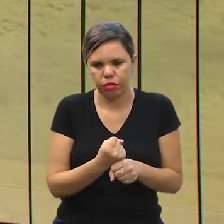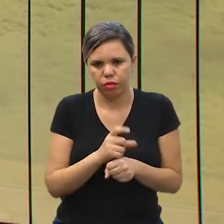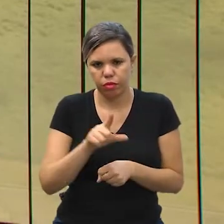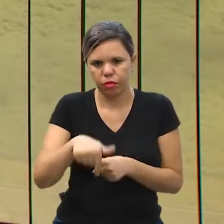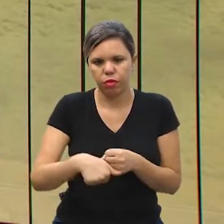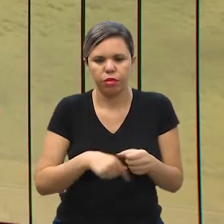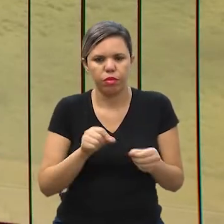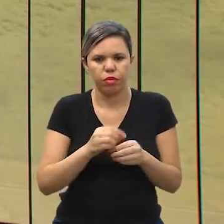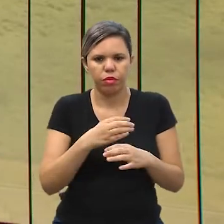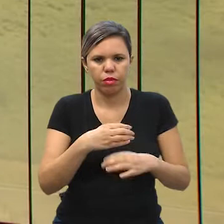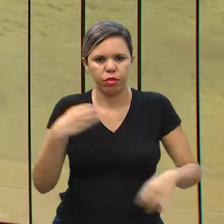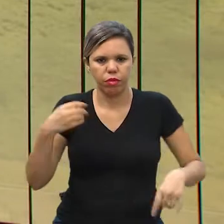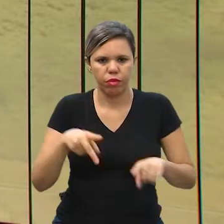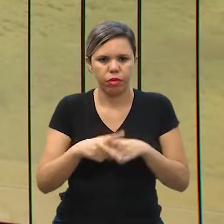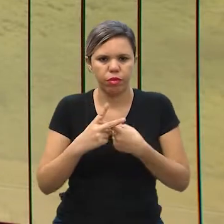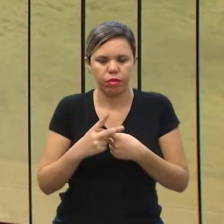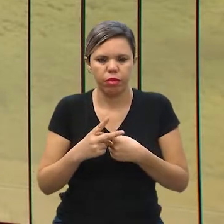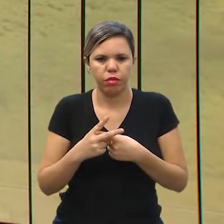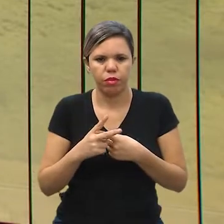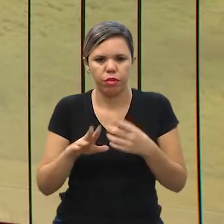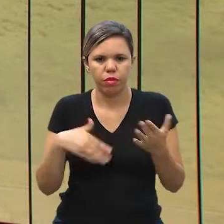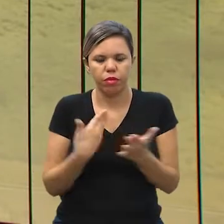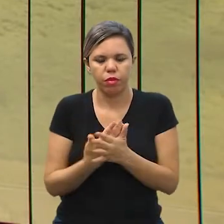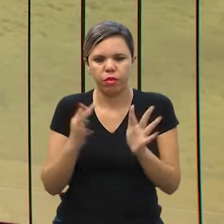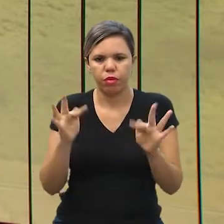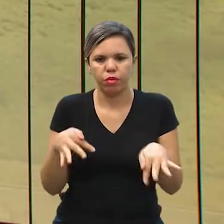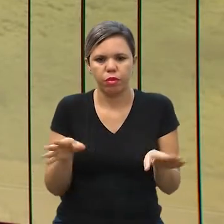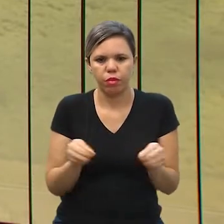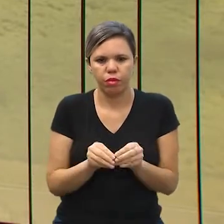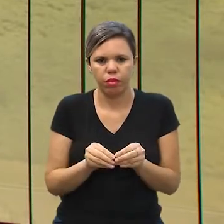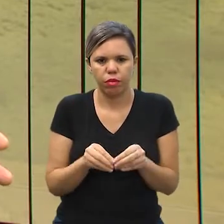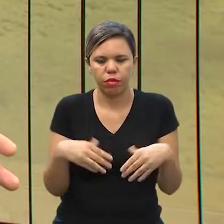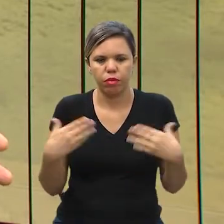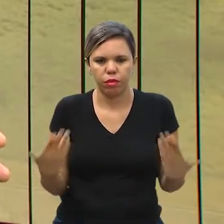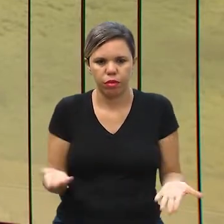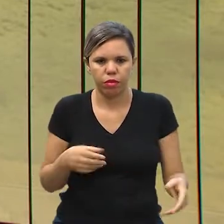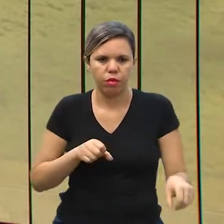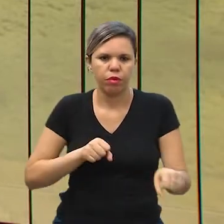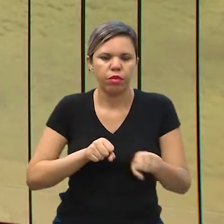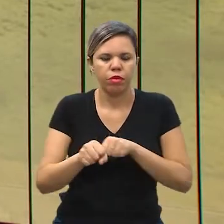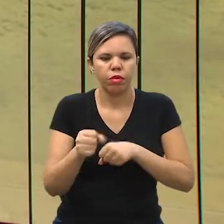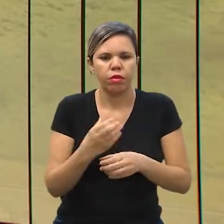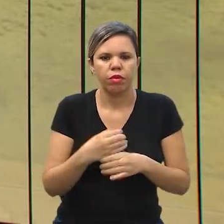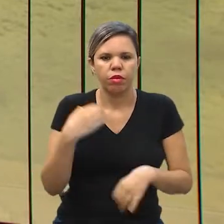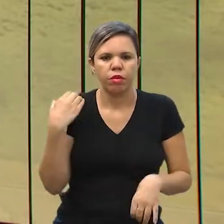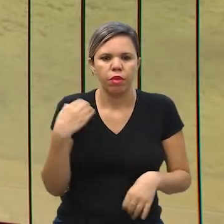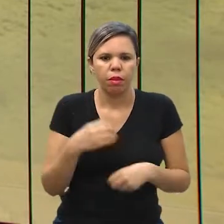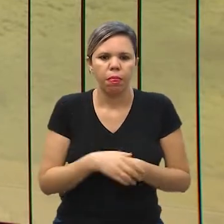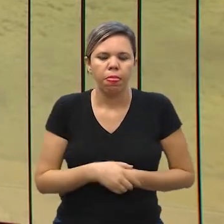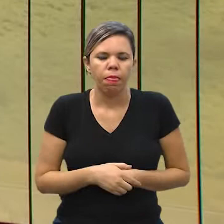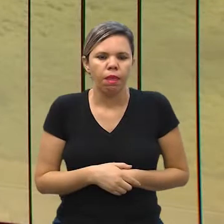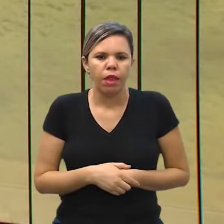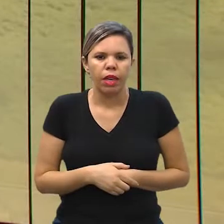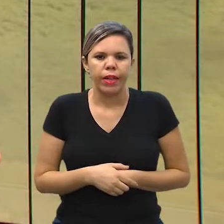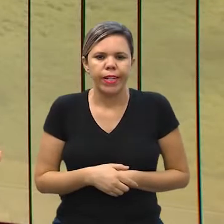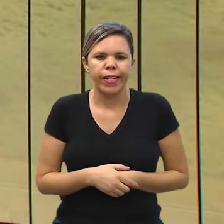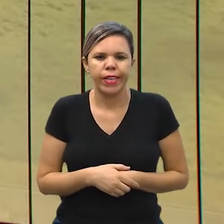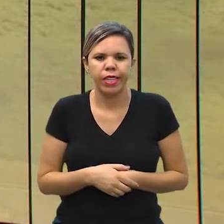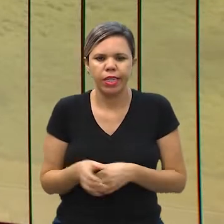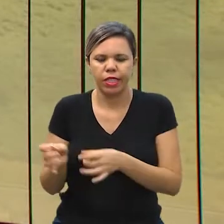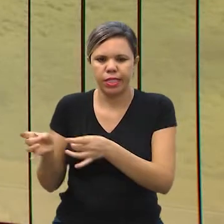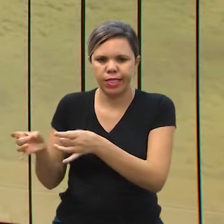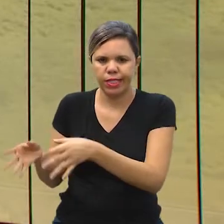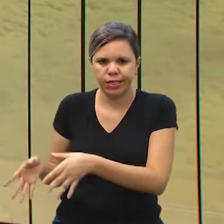tranquei e fui fazer engenharia mecânica e fiz até o final né quando eu for meio Engenheiro né eu